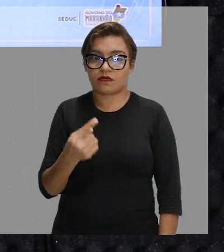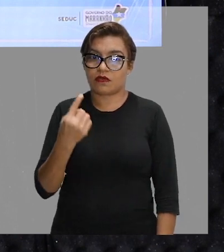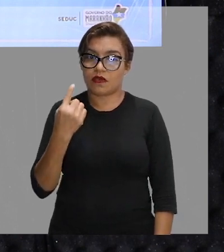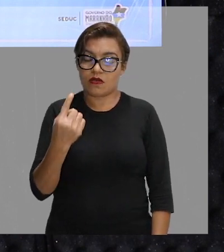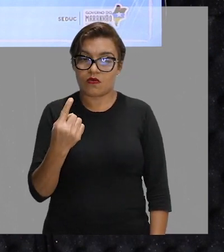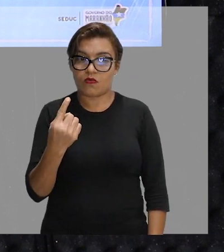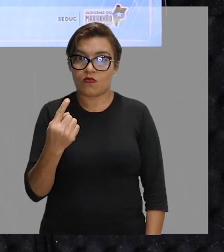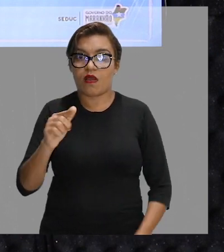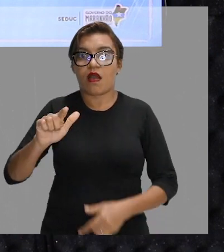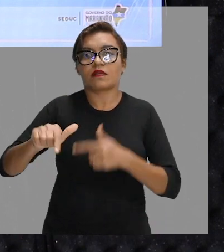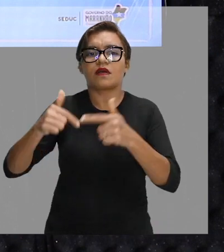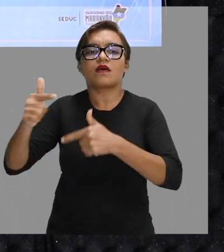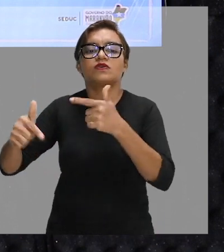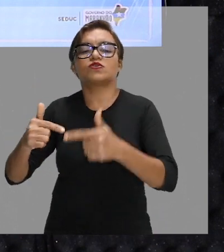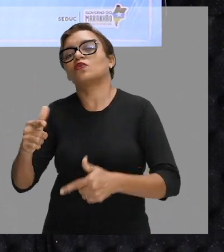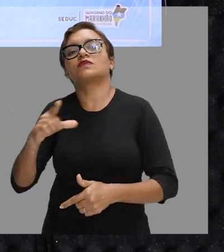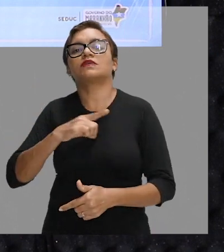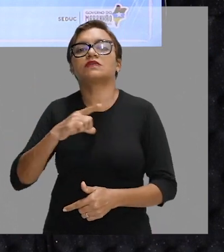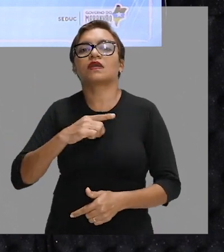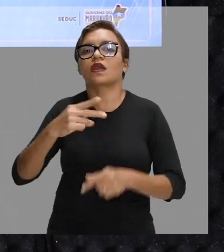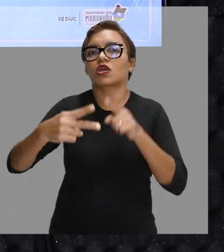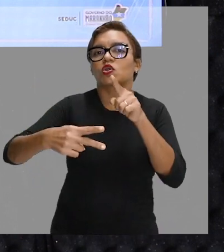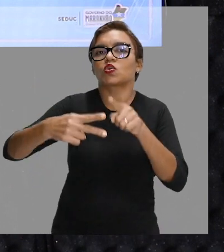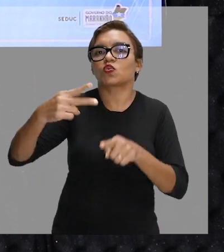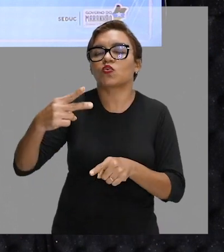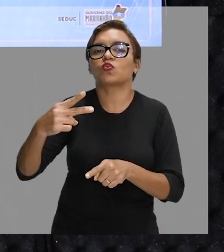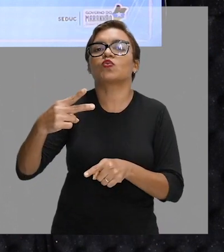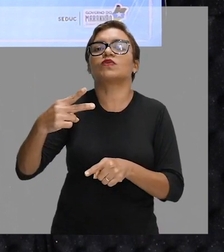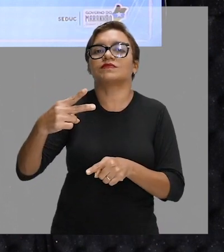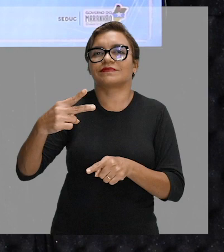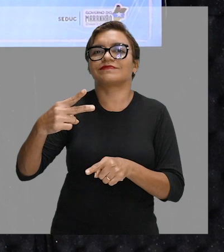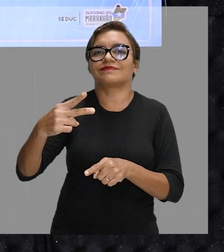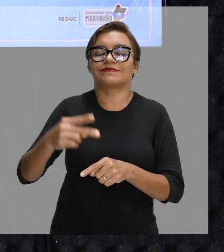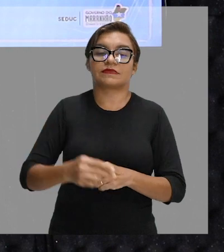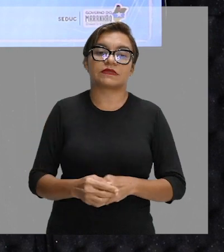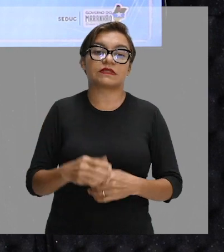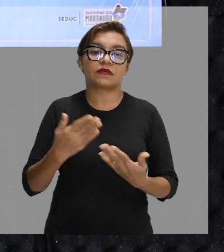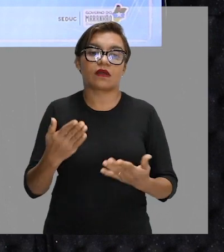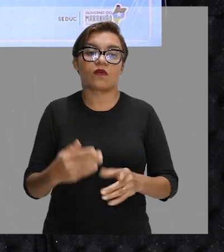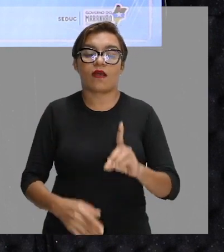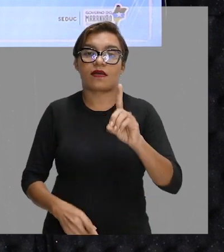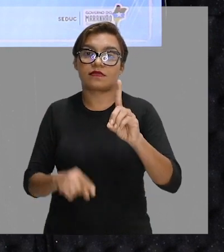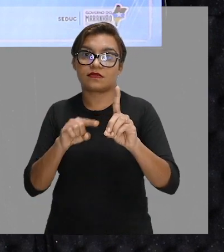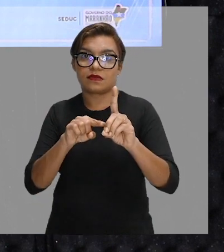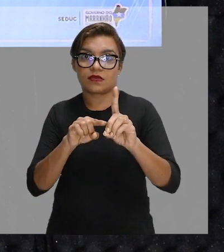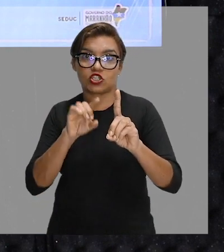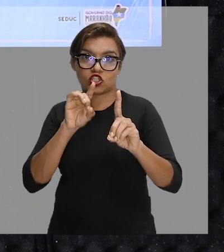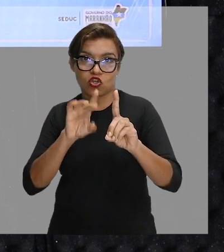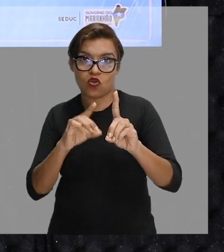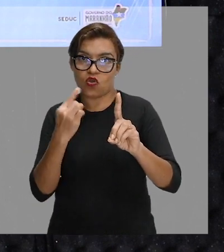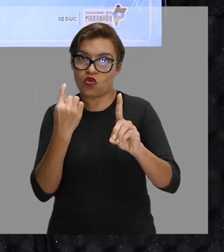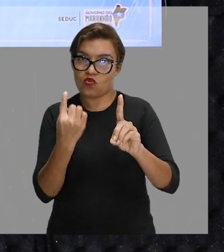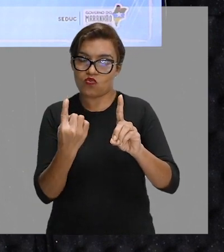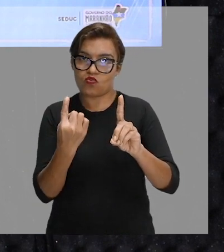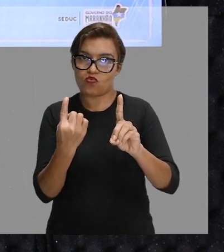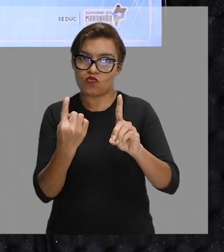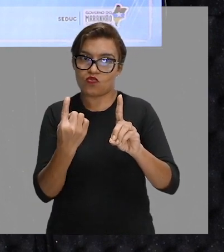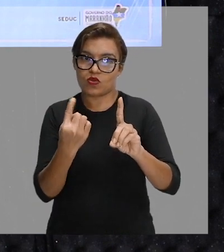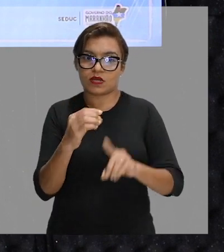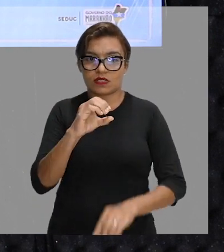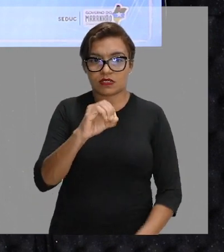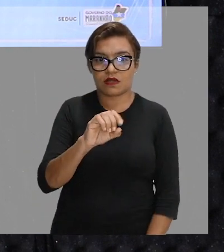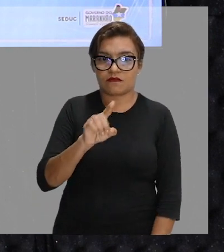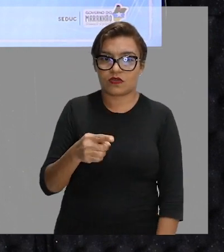outras soluções, eu já vou ter 2 casas decimais. Então, na letra D, eu tenho apenas uma casa. 0,1 é maior